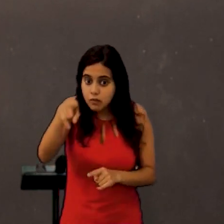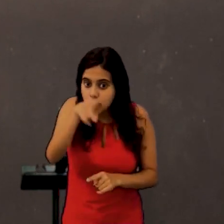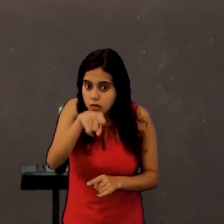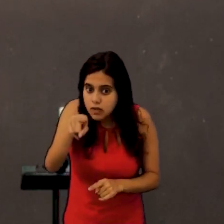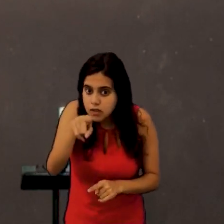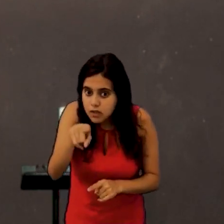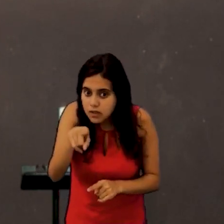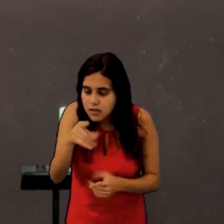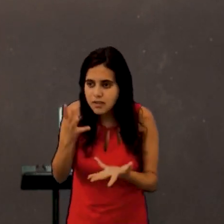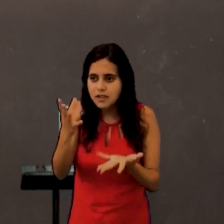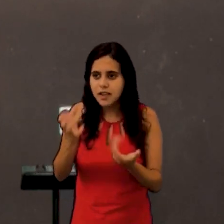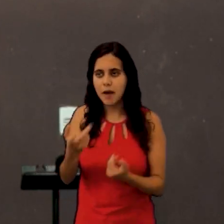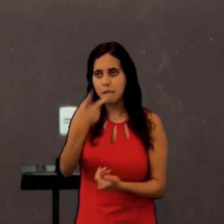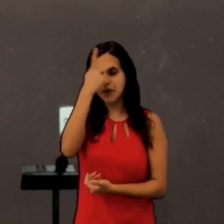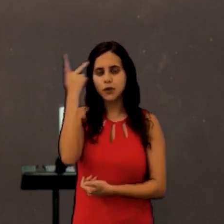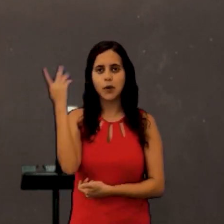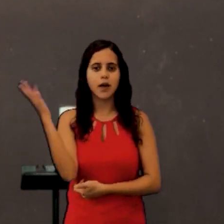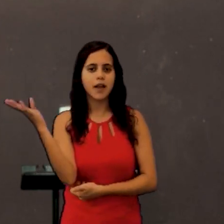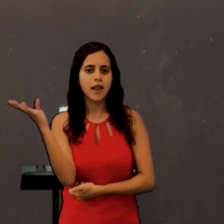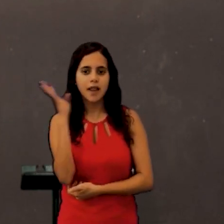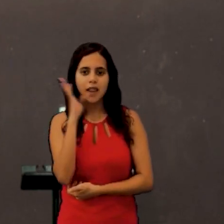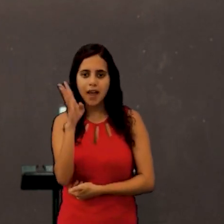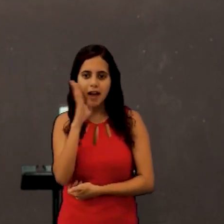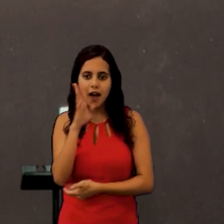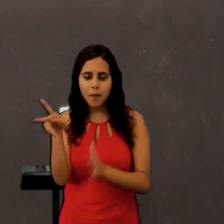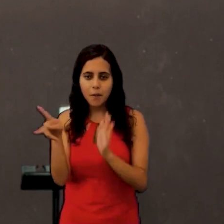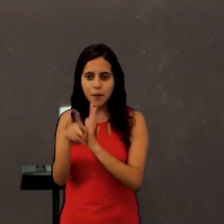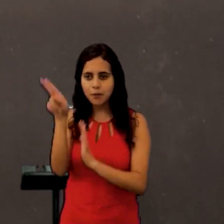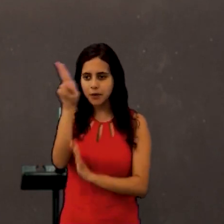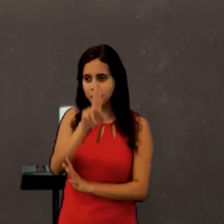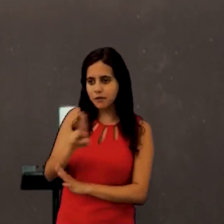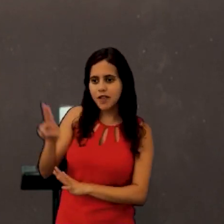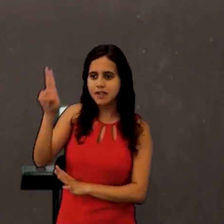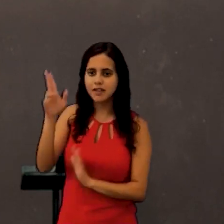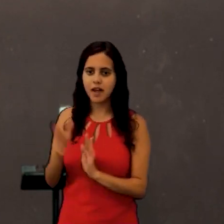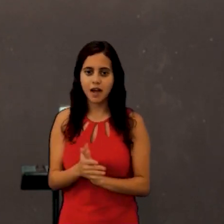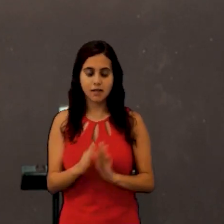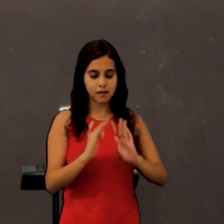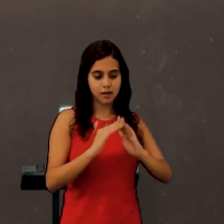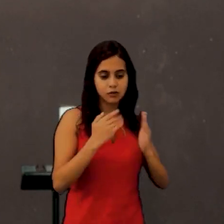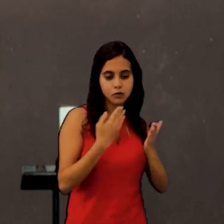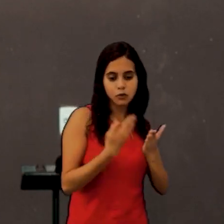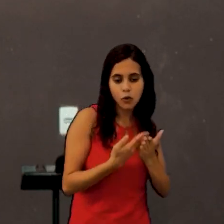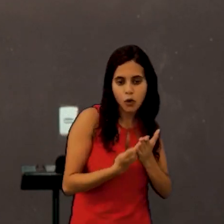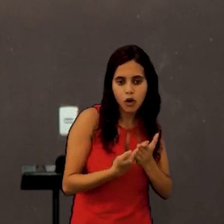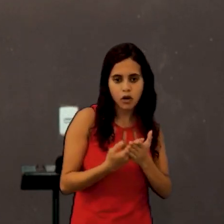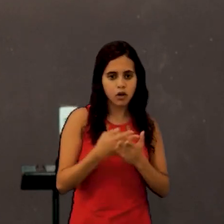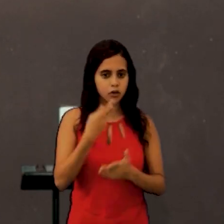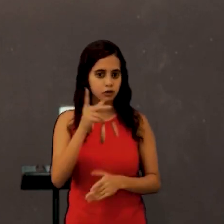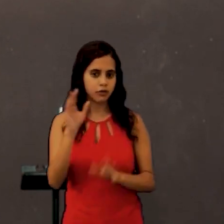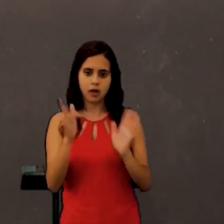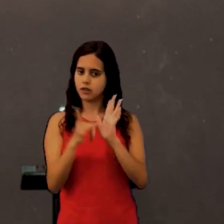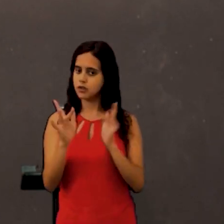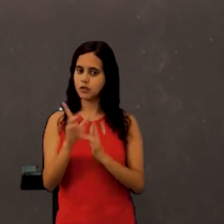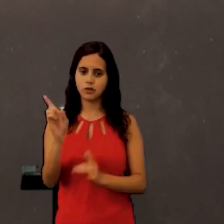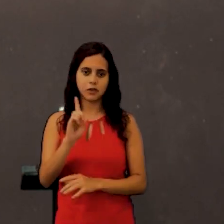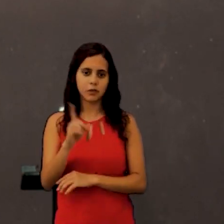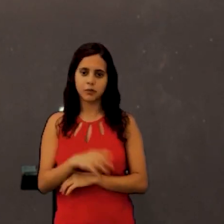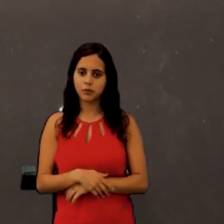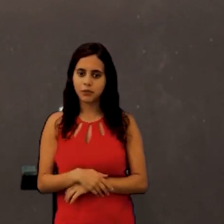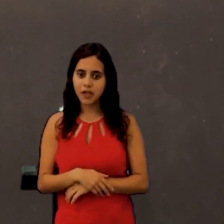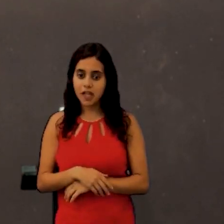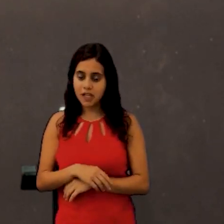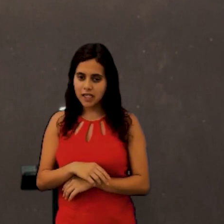os legalzões da universidade de vocês, da escola de vocês, não fale de Jesus não, seja